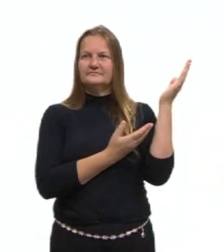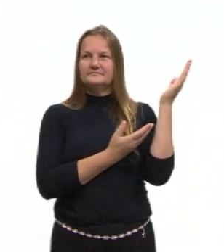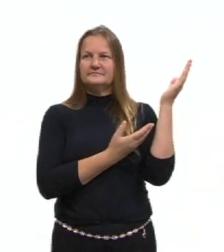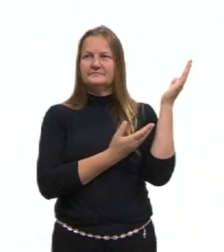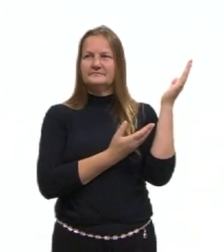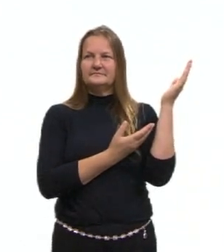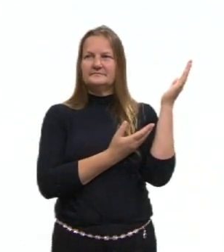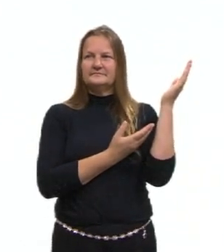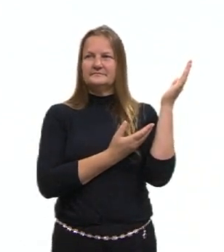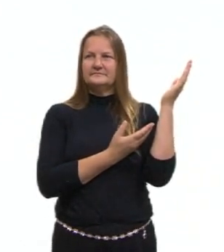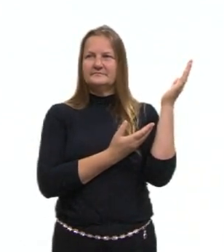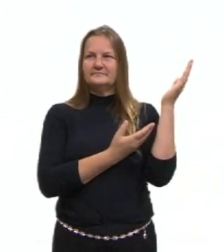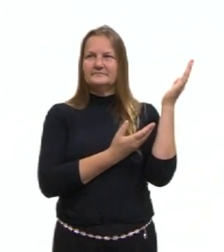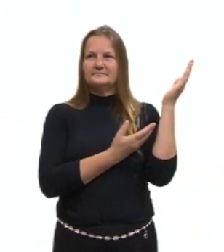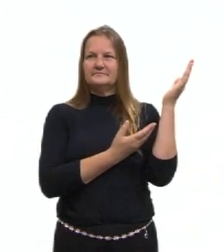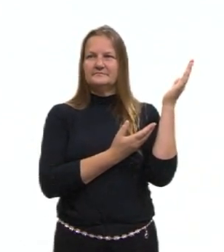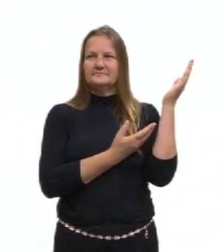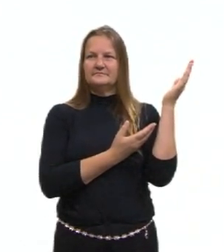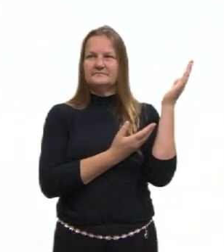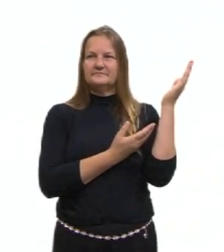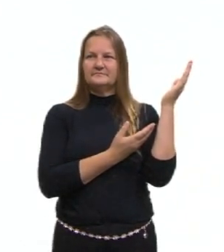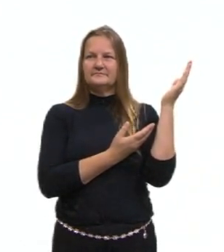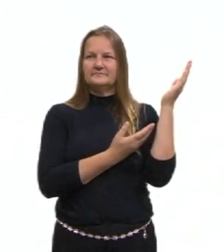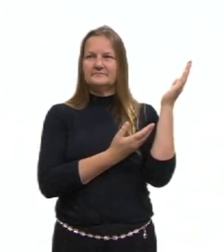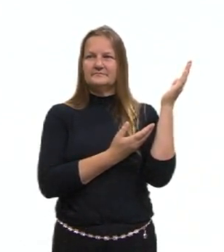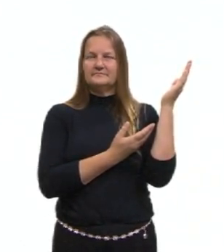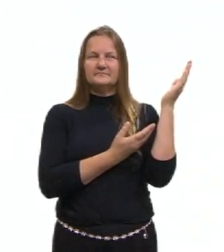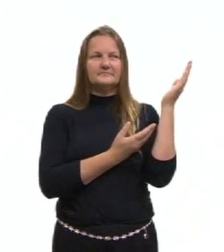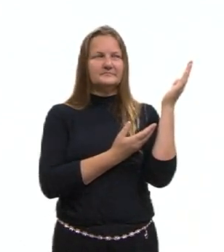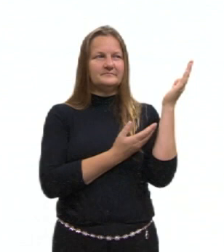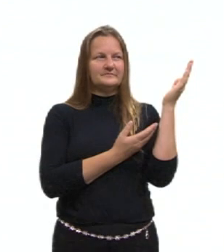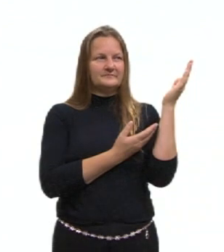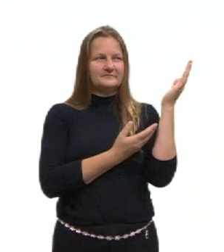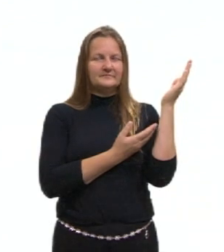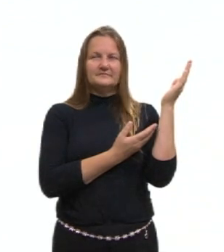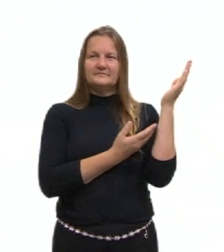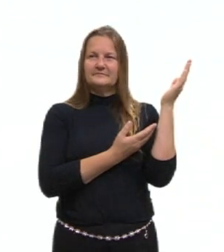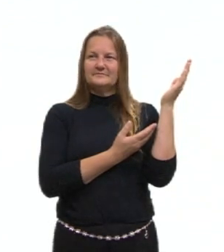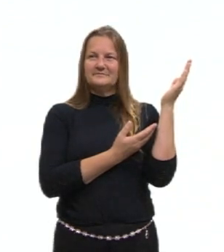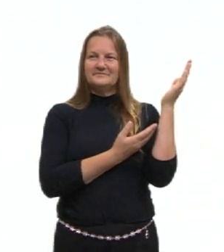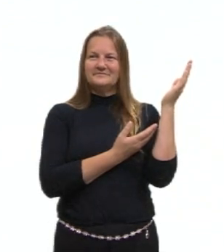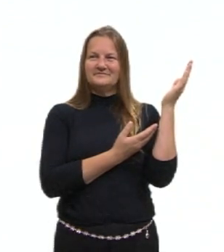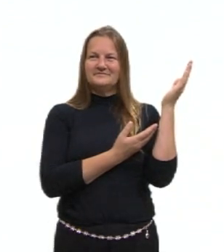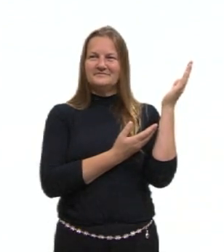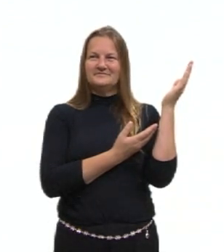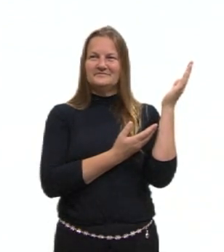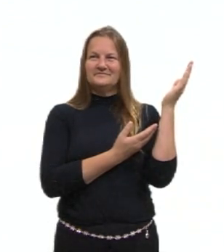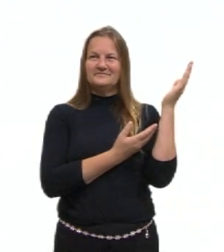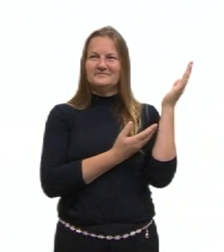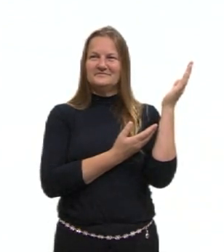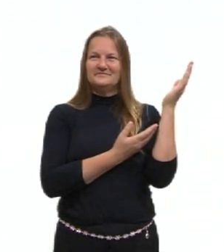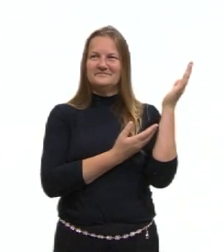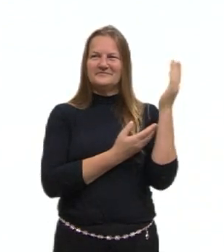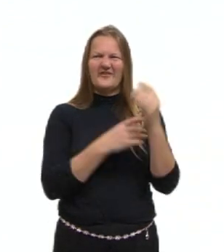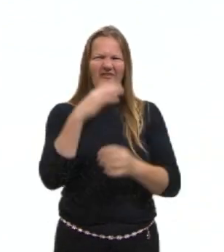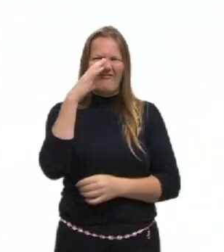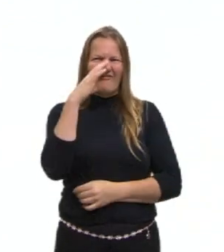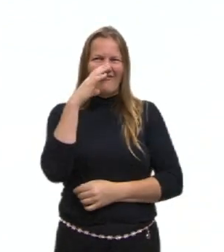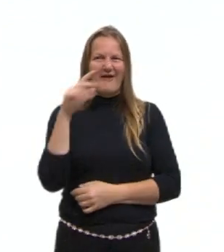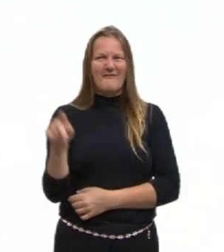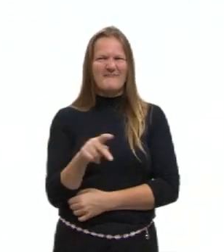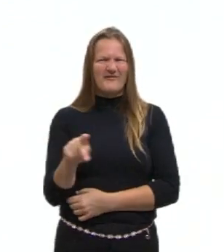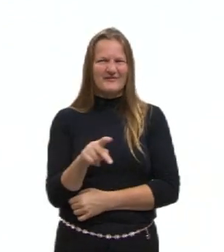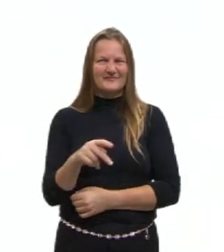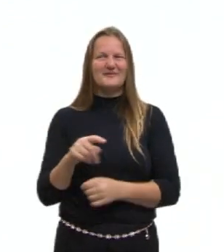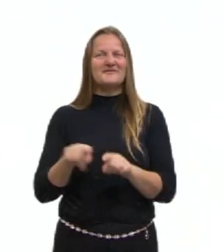Superpoderosas, né? Um pouco mais antigo. A gente tem também o professor Heinz Doschenschmidt, né? Que é o nome,